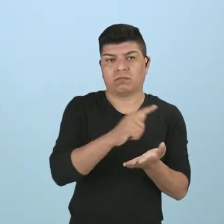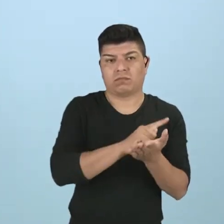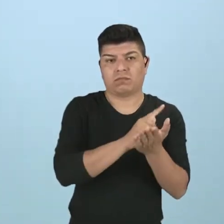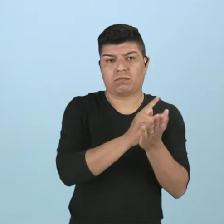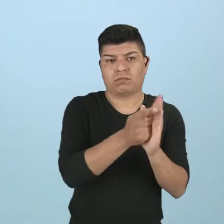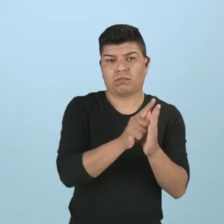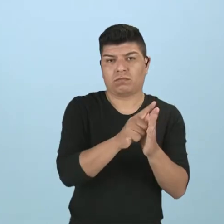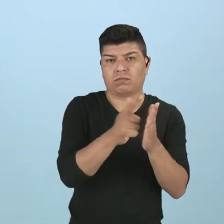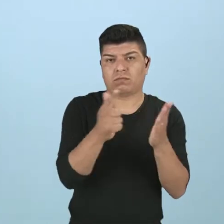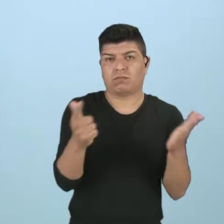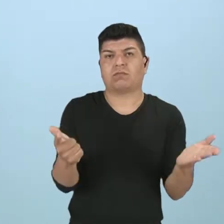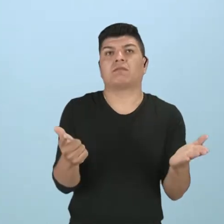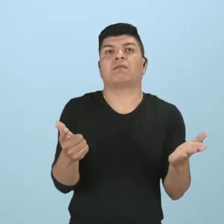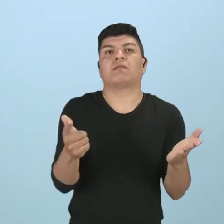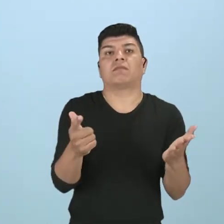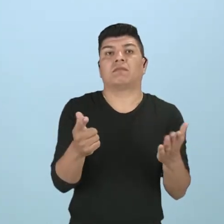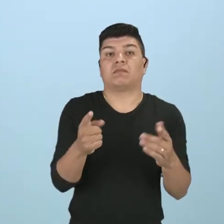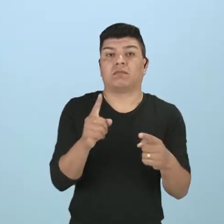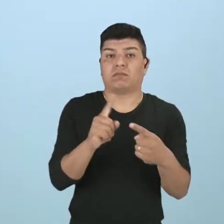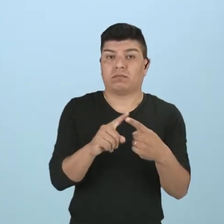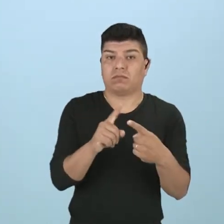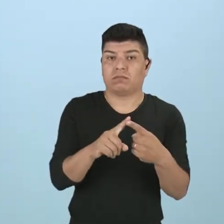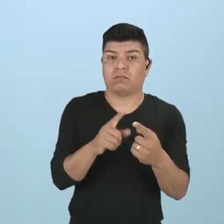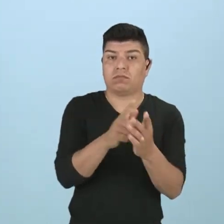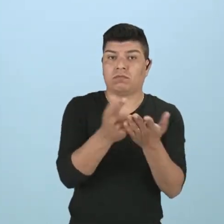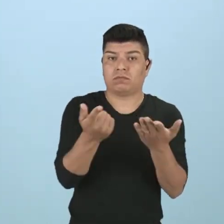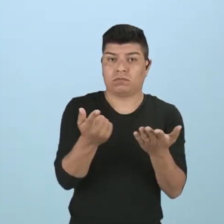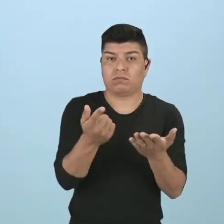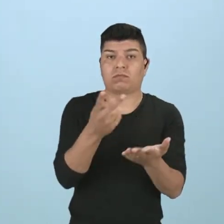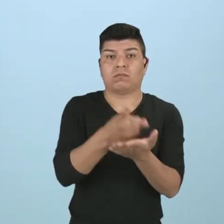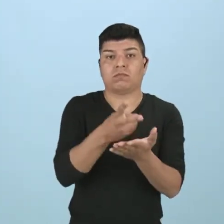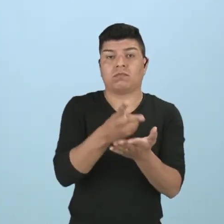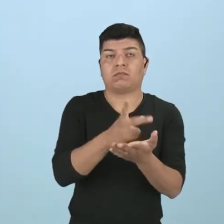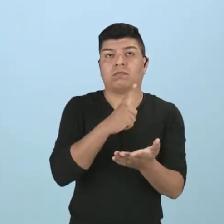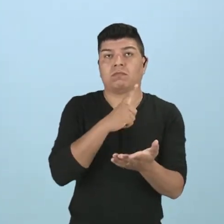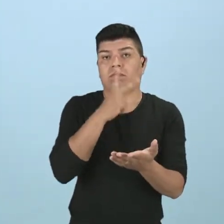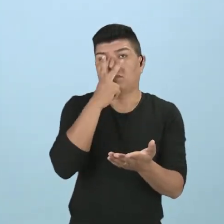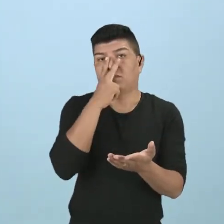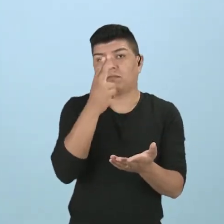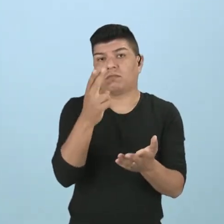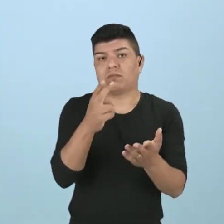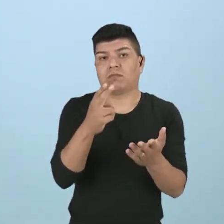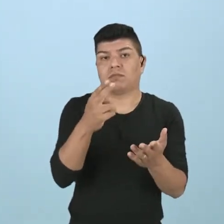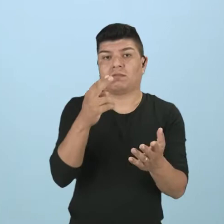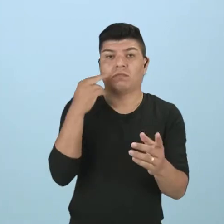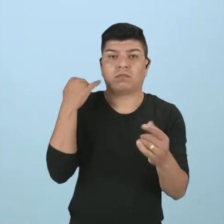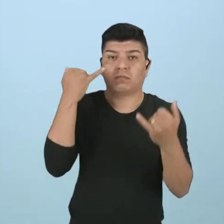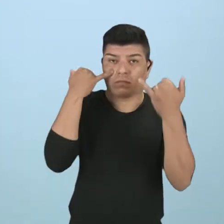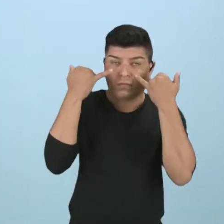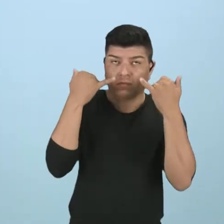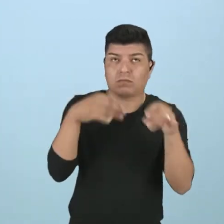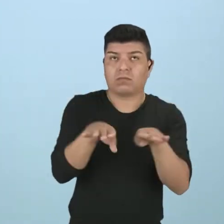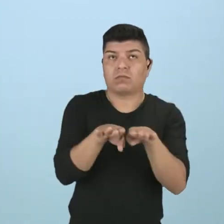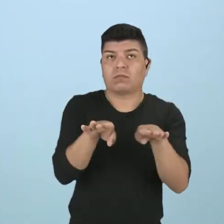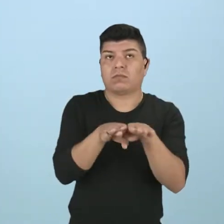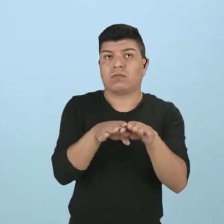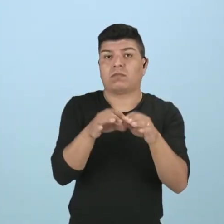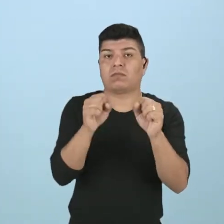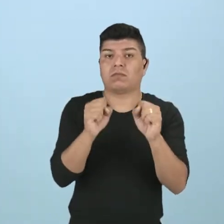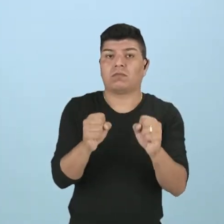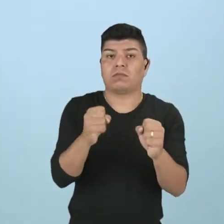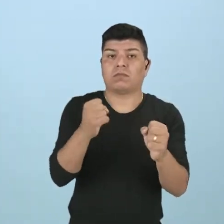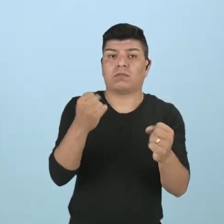gênero jornalístico, por estar nos jornais, por se parecer com uma notícia, né? Ou por nos dar